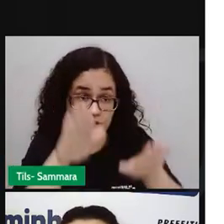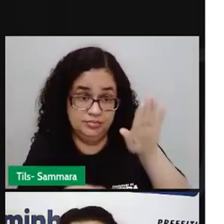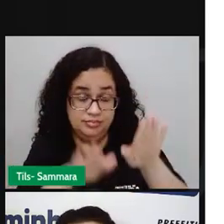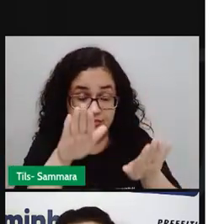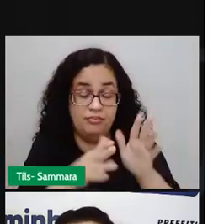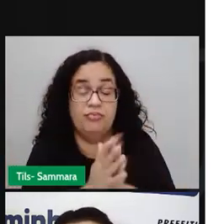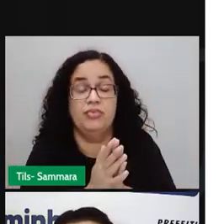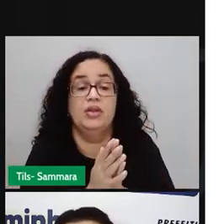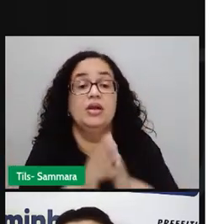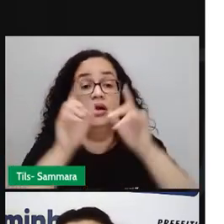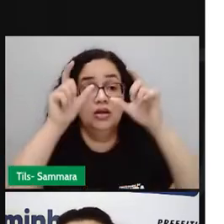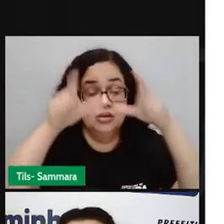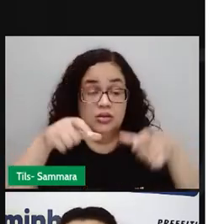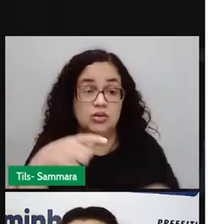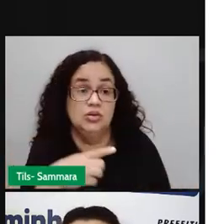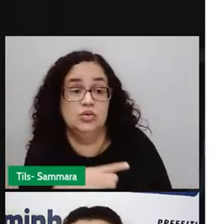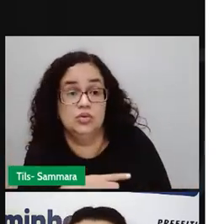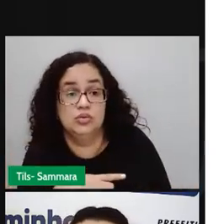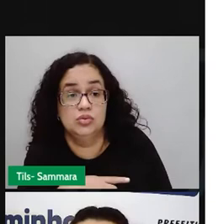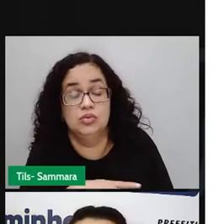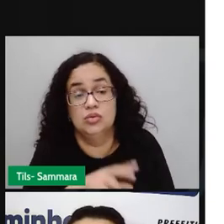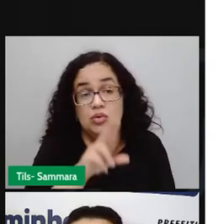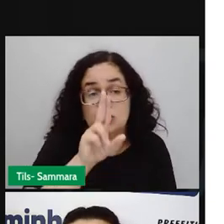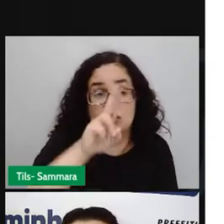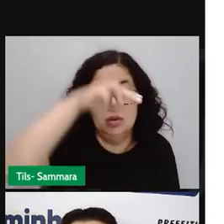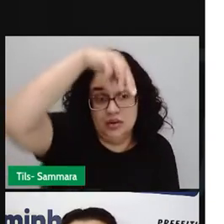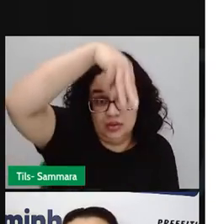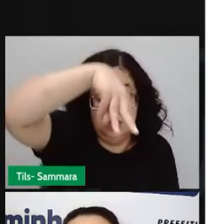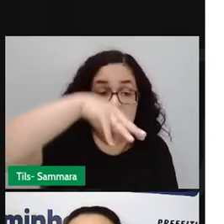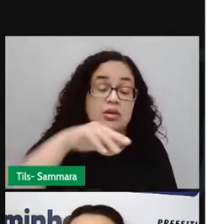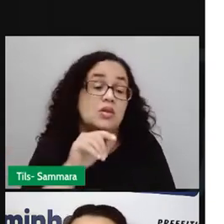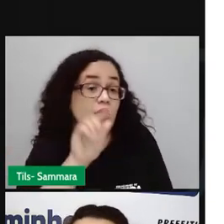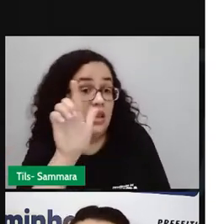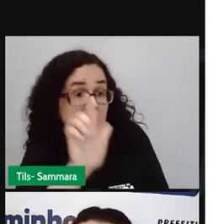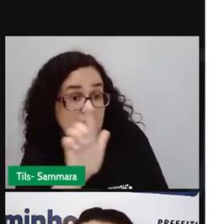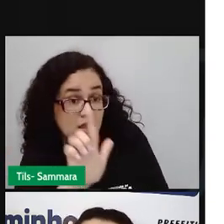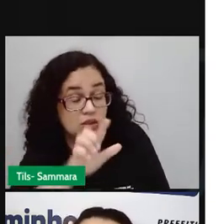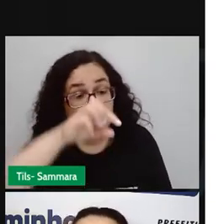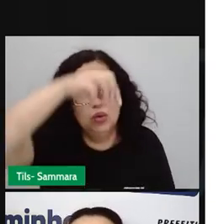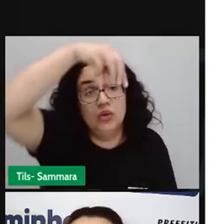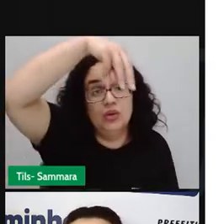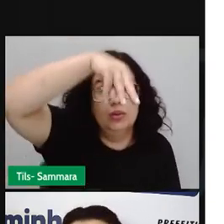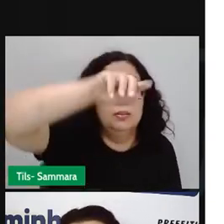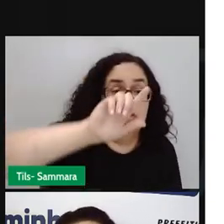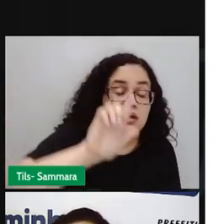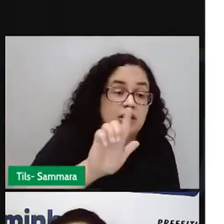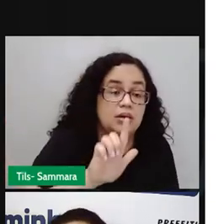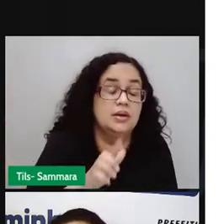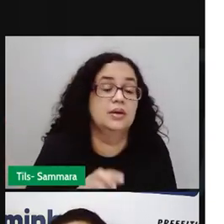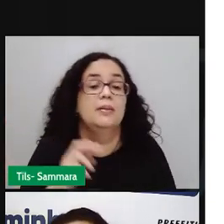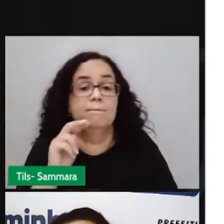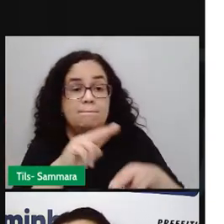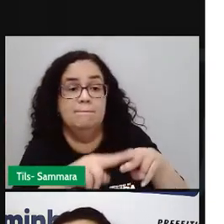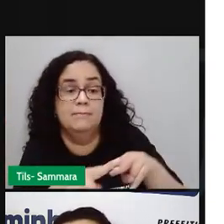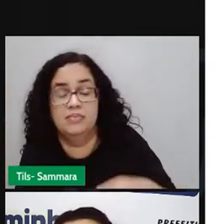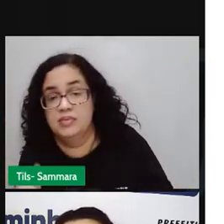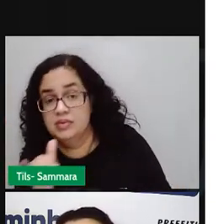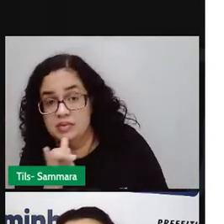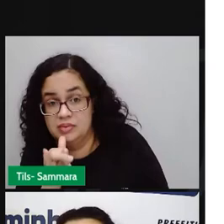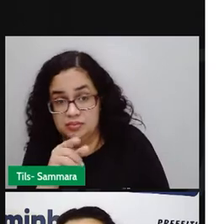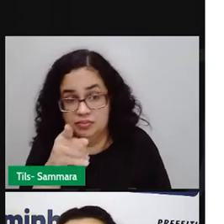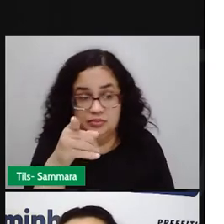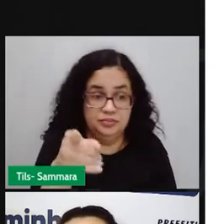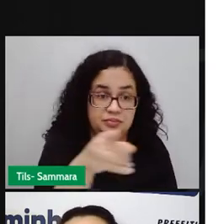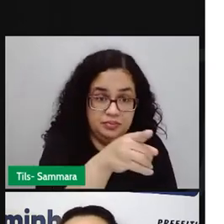esse espaço aí relacionado à unidade de medidas aí do litro, do mililitro. Então, por isso que a Pró colocou essa imagem